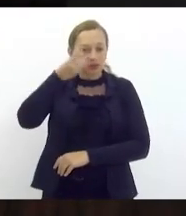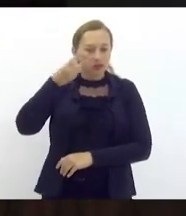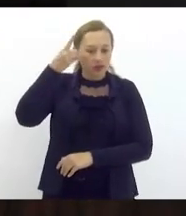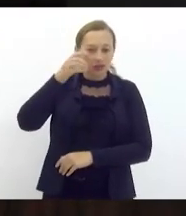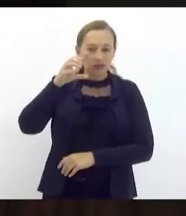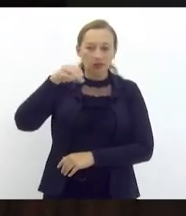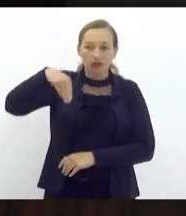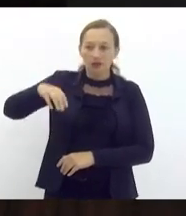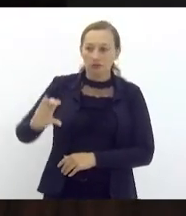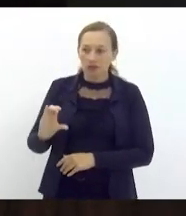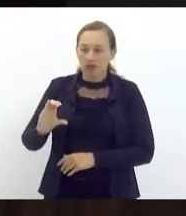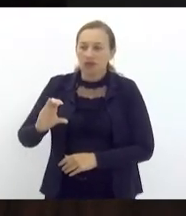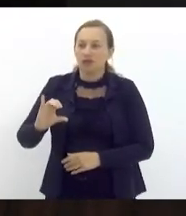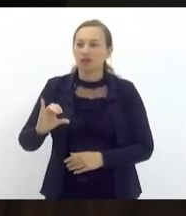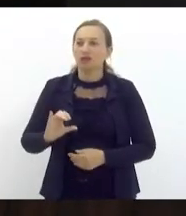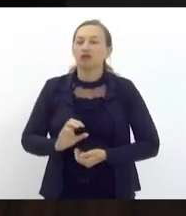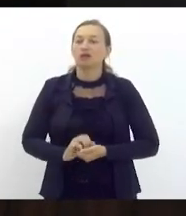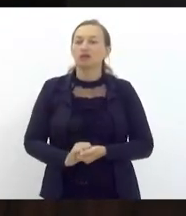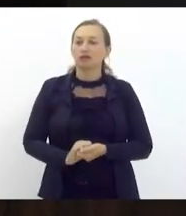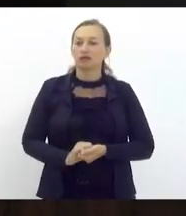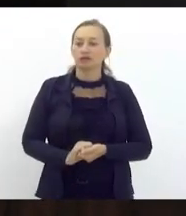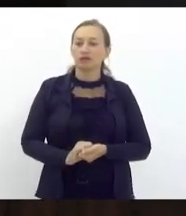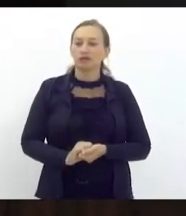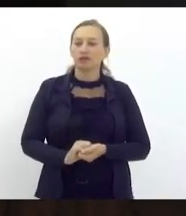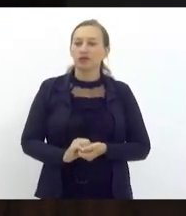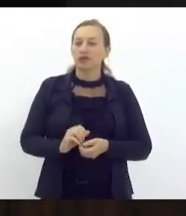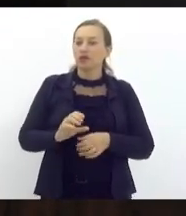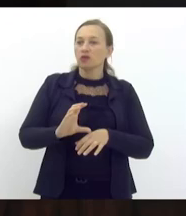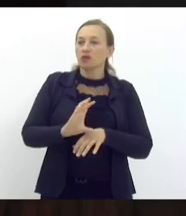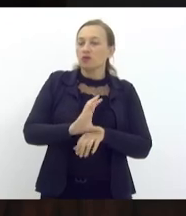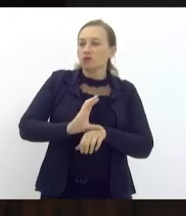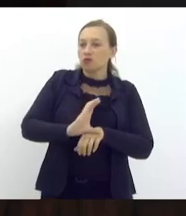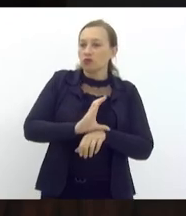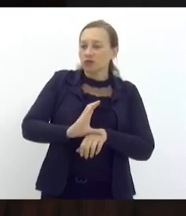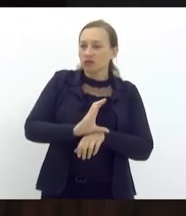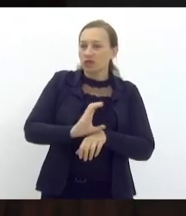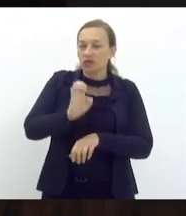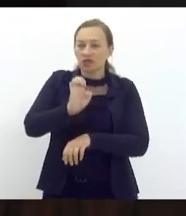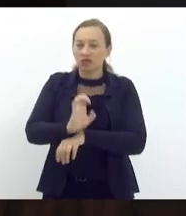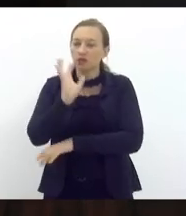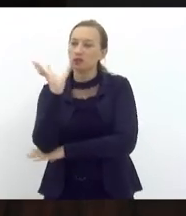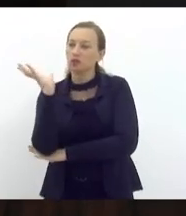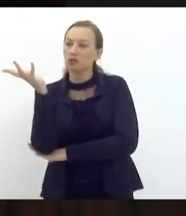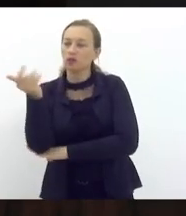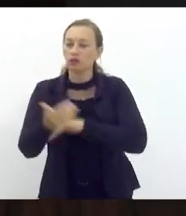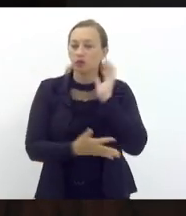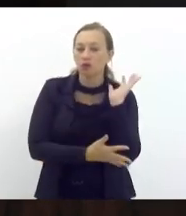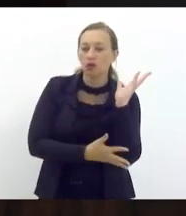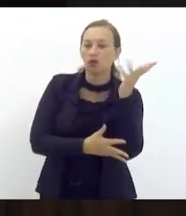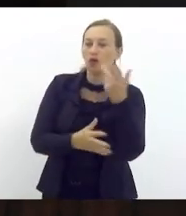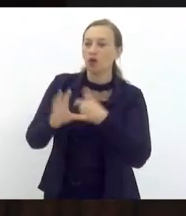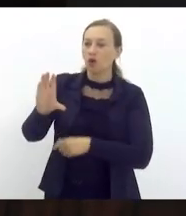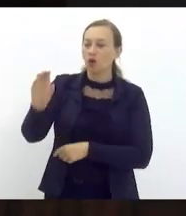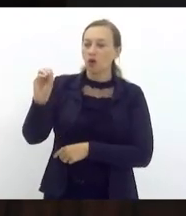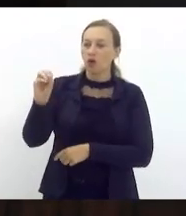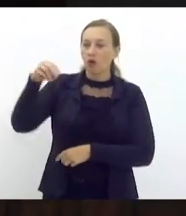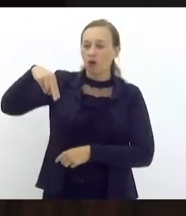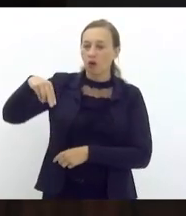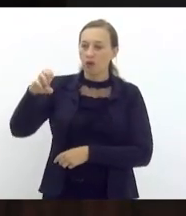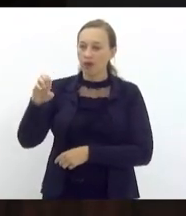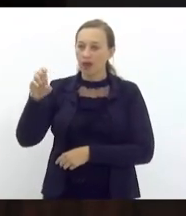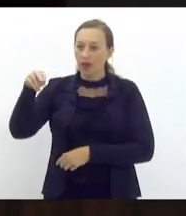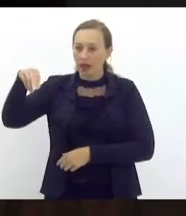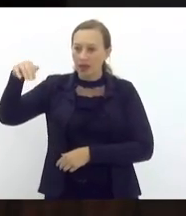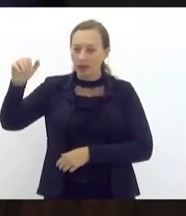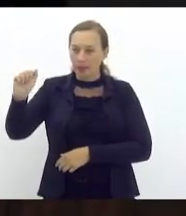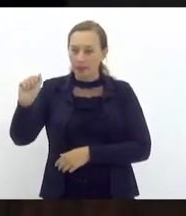Carlos minc que dispõe sobre o Conselho Estadual de Meio Ambiente conema a participação de membros